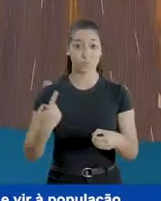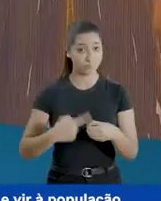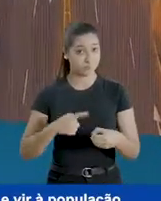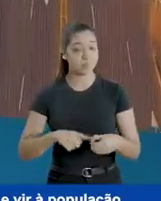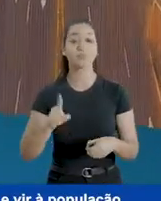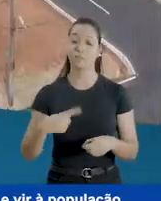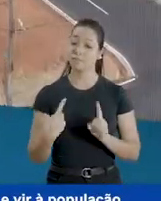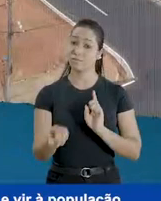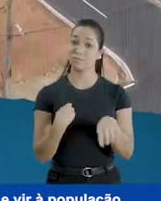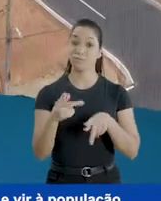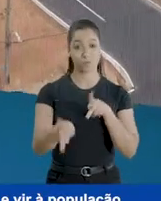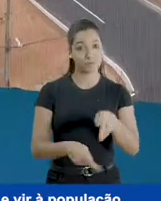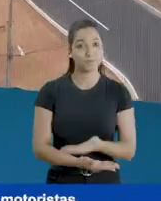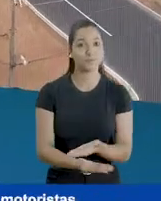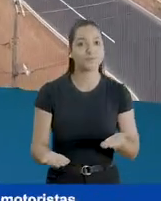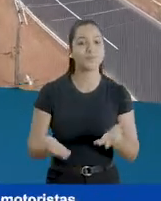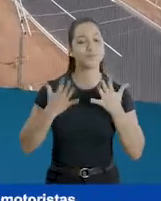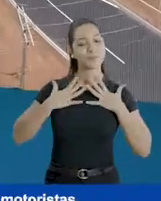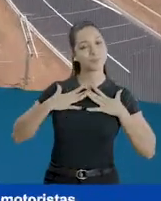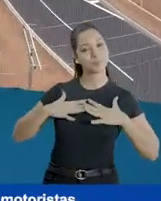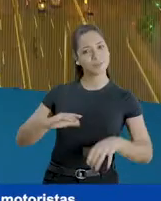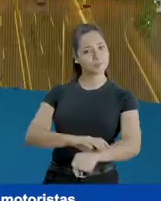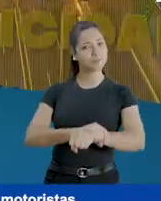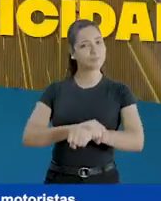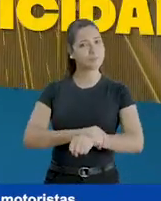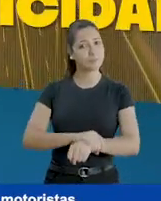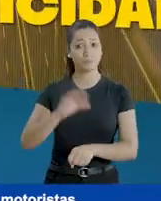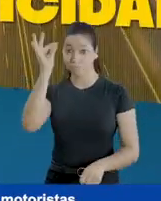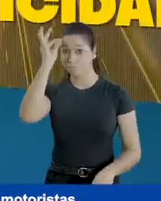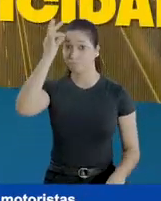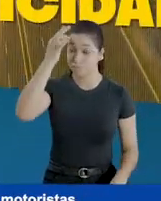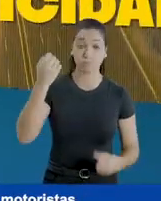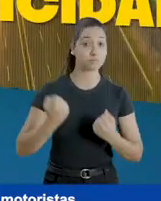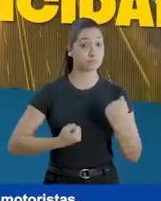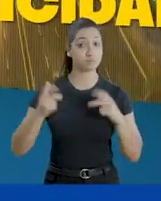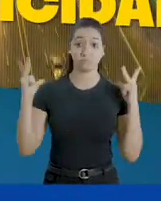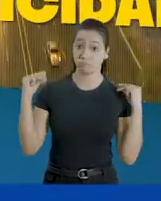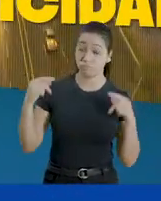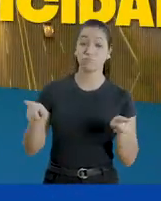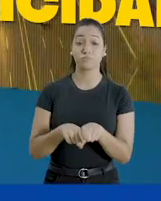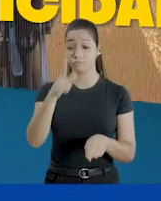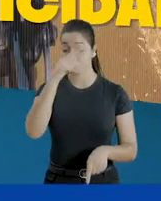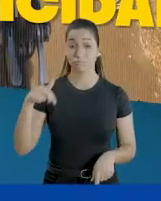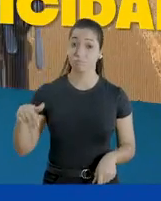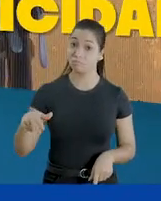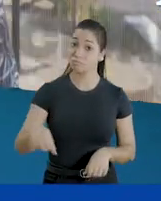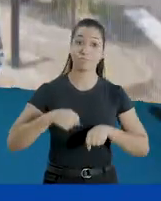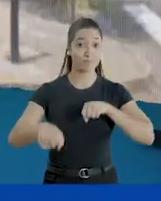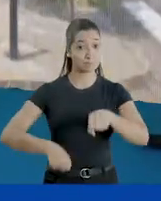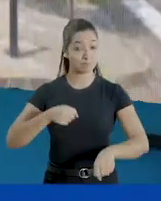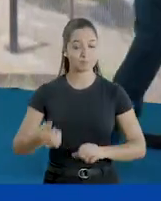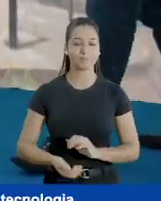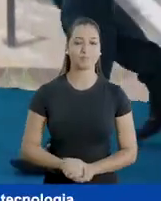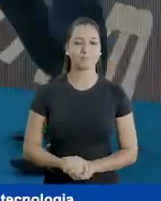garantir o direito de ir e vir à população, com mais conforto, segurança e praticidade para motoristas, passageiros, ciclistas